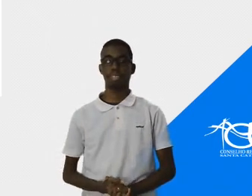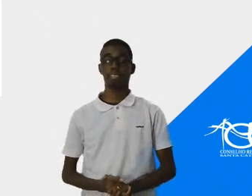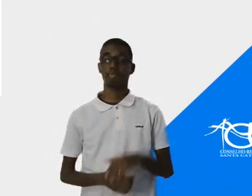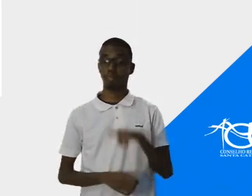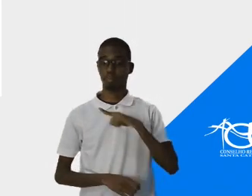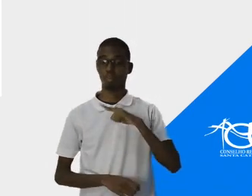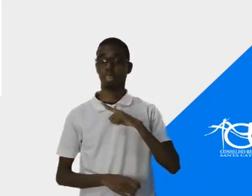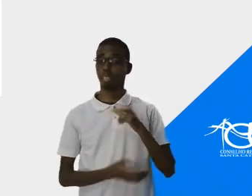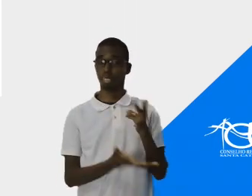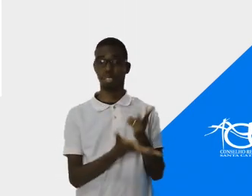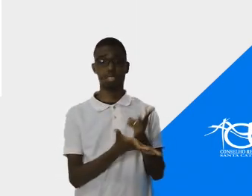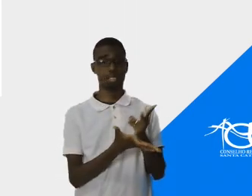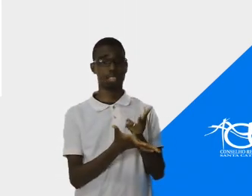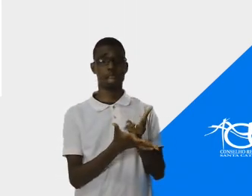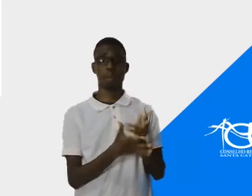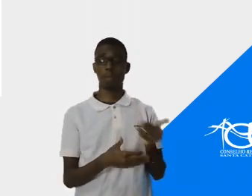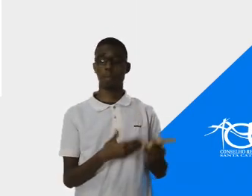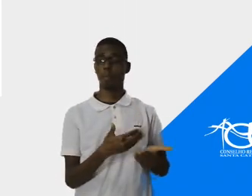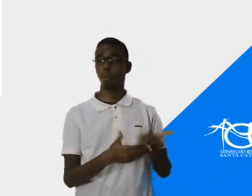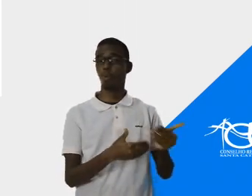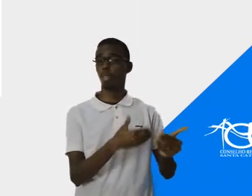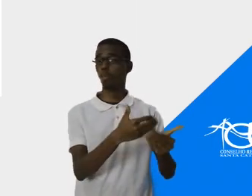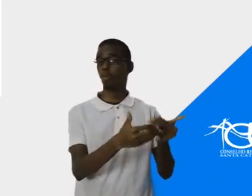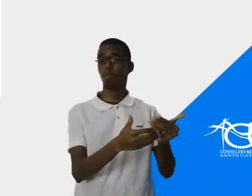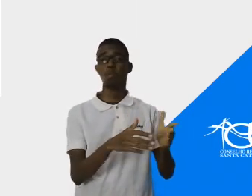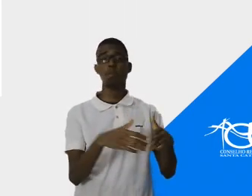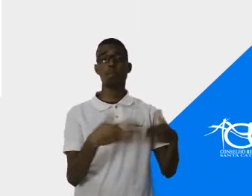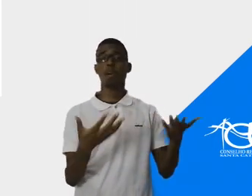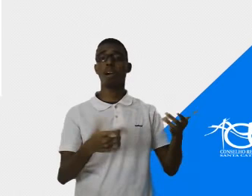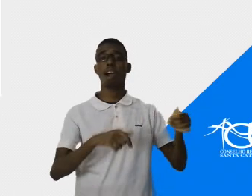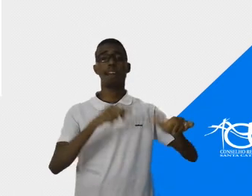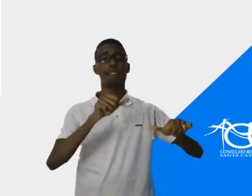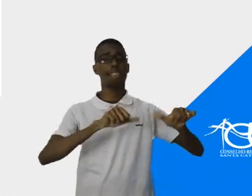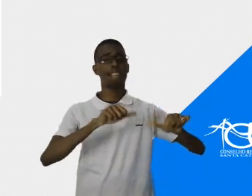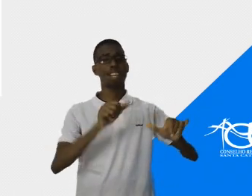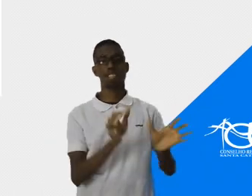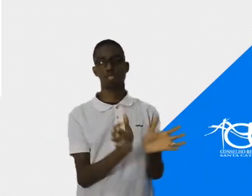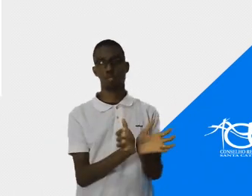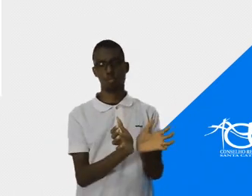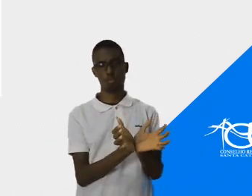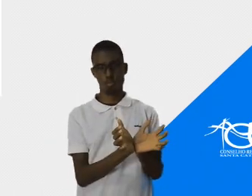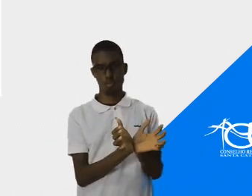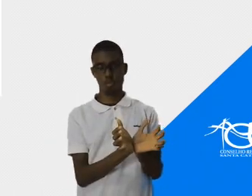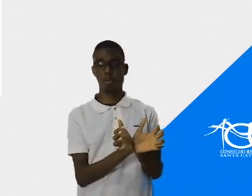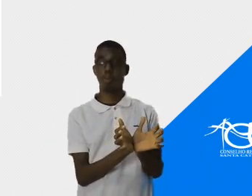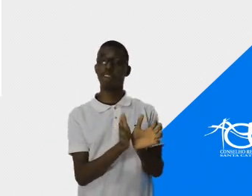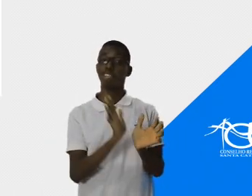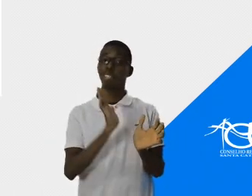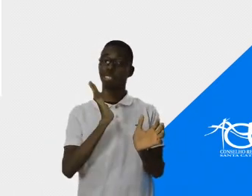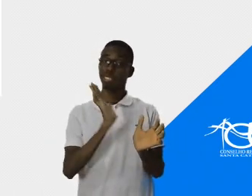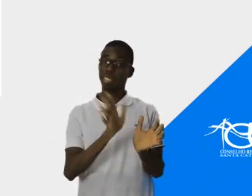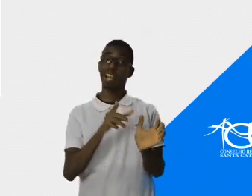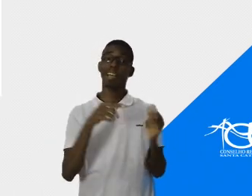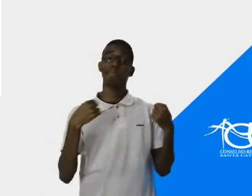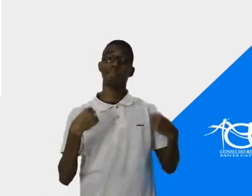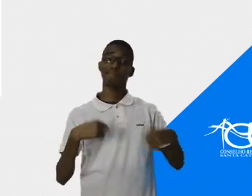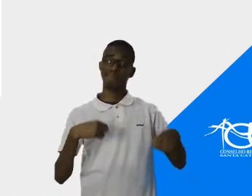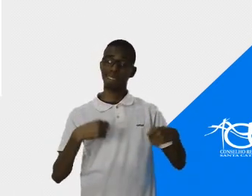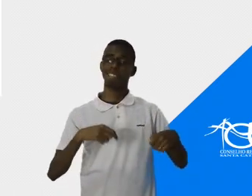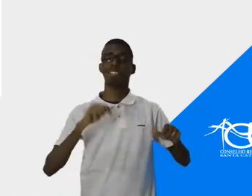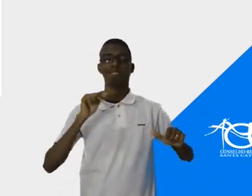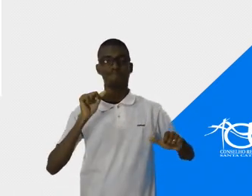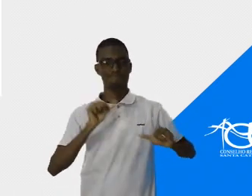qualquer que fosse a avaliação desses grupos. Isso, de fato, já se tornou uma necessidade de mudança, porque já se sabe